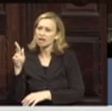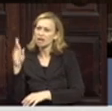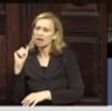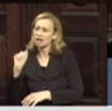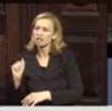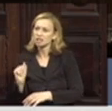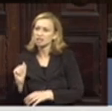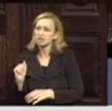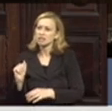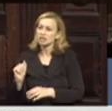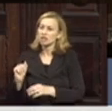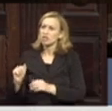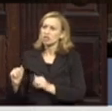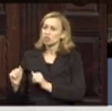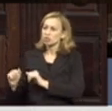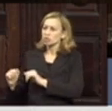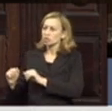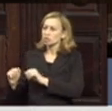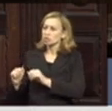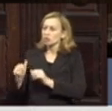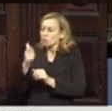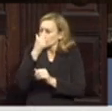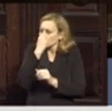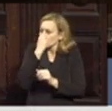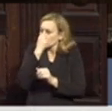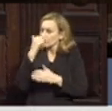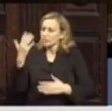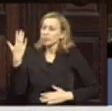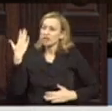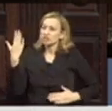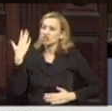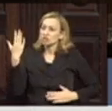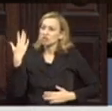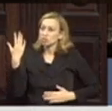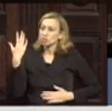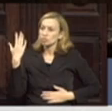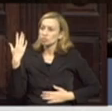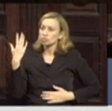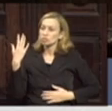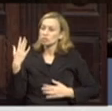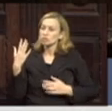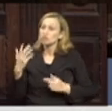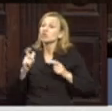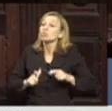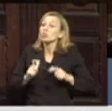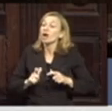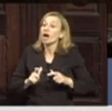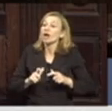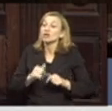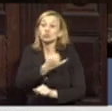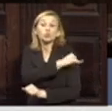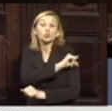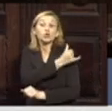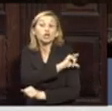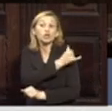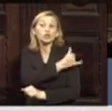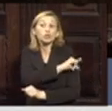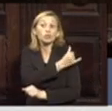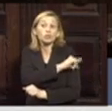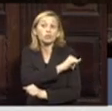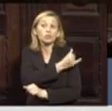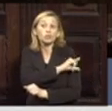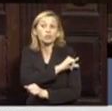manhã, nos jornais, assistir uma fala muito distante de uma autoridade da segurança pública, se